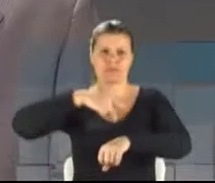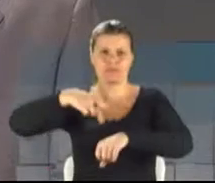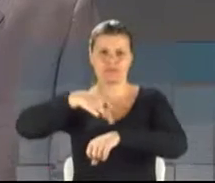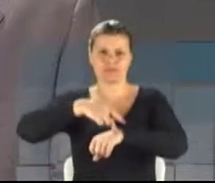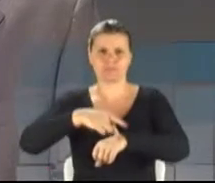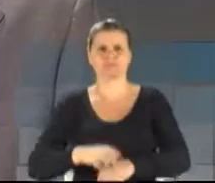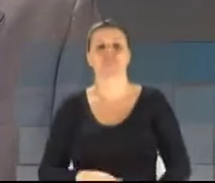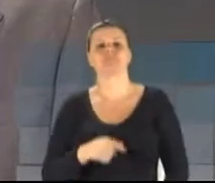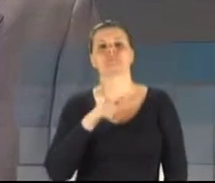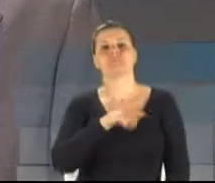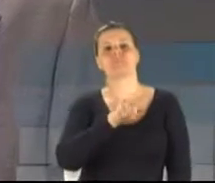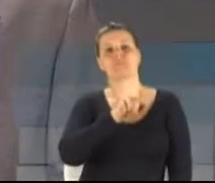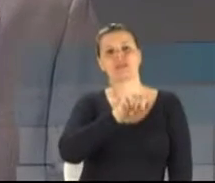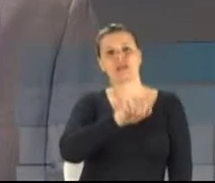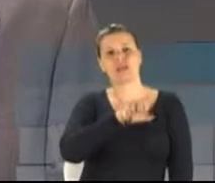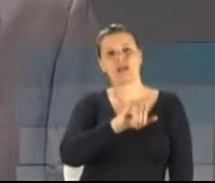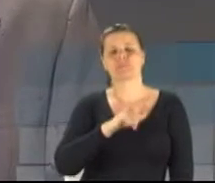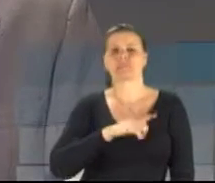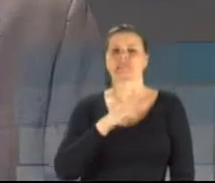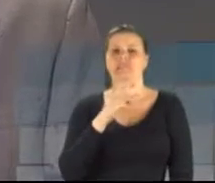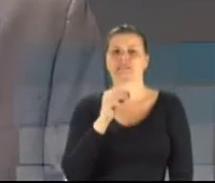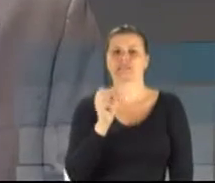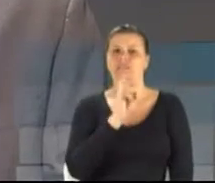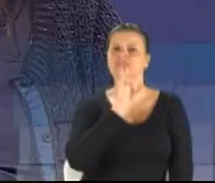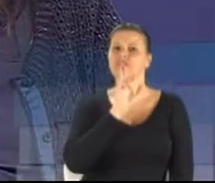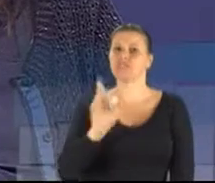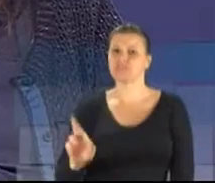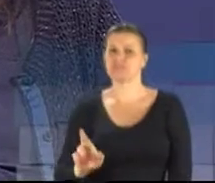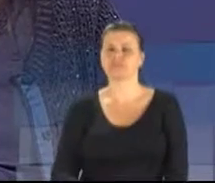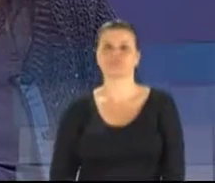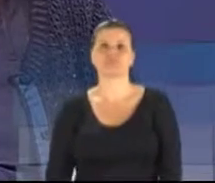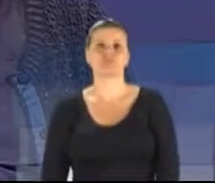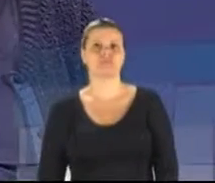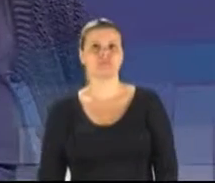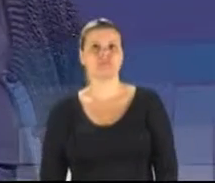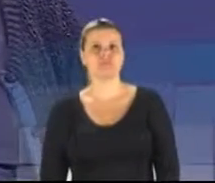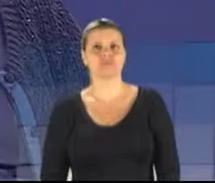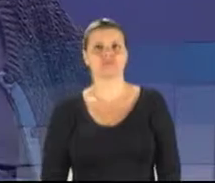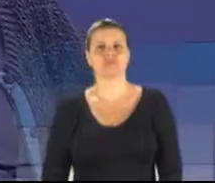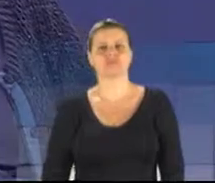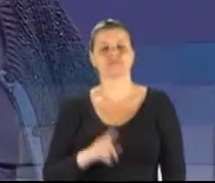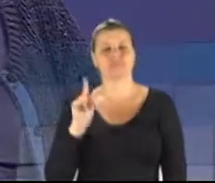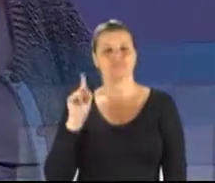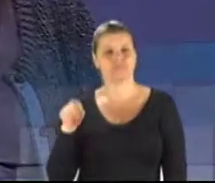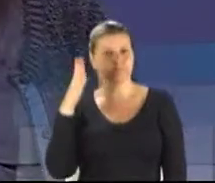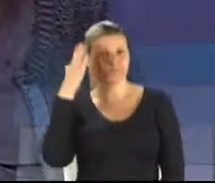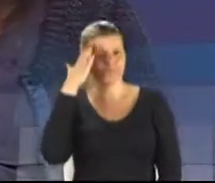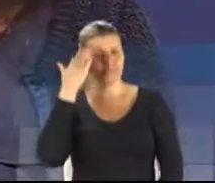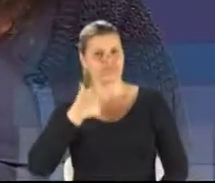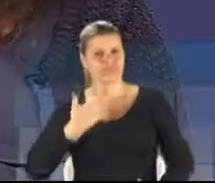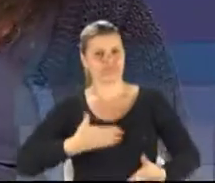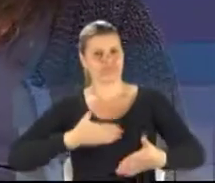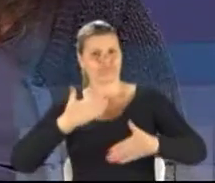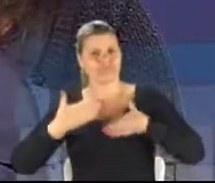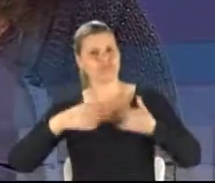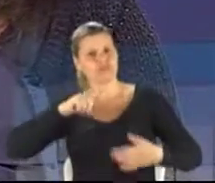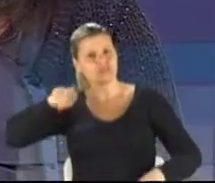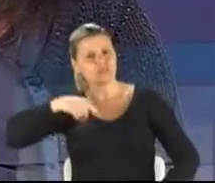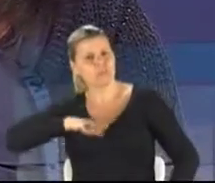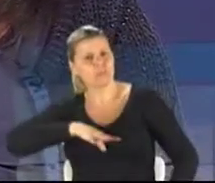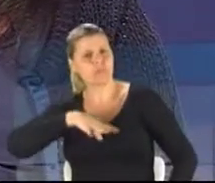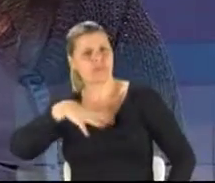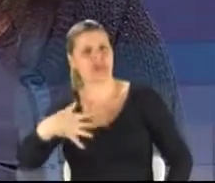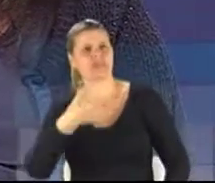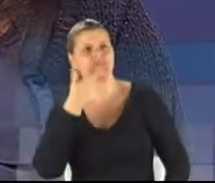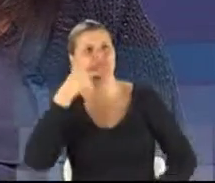candidata gab toote tem 30 segundos para a tréplica AB bigauto sabe que me surpreende vocês terem coragem de falar sobre